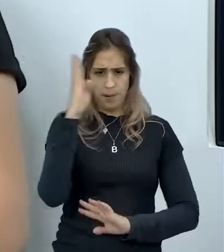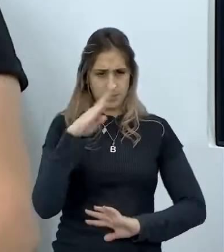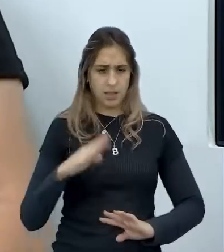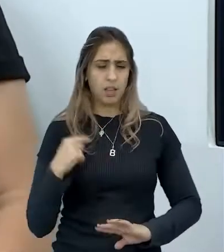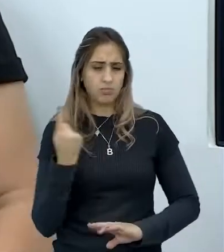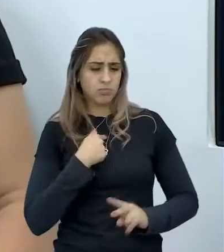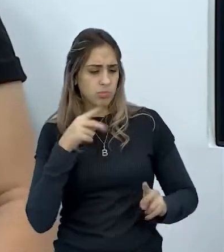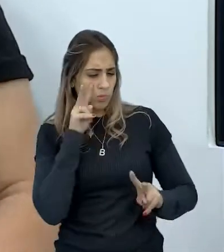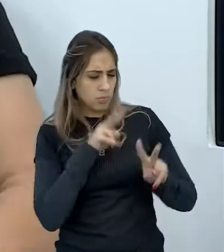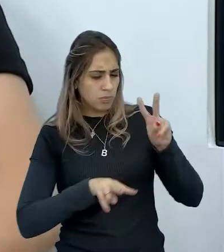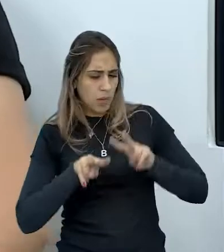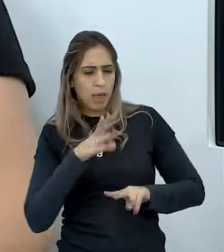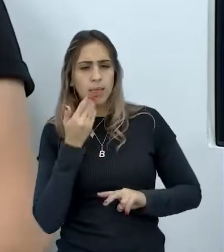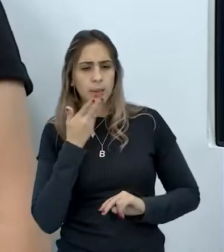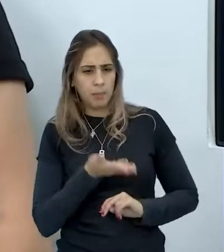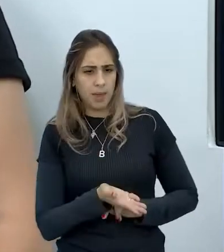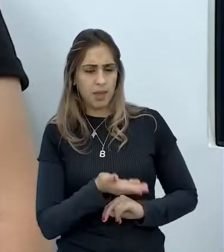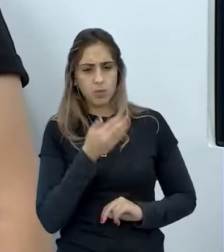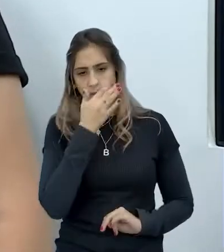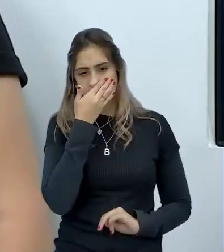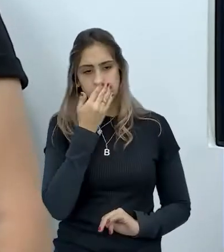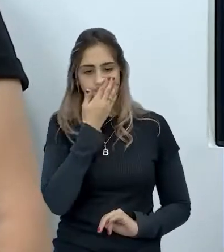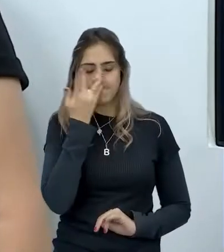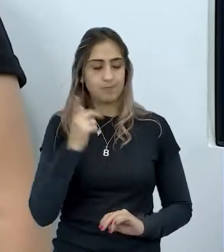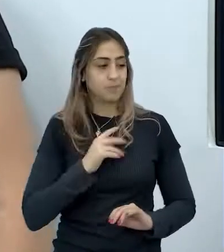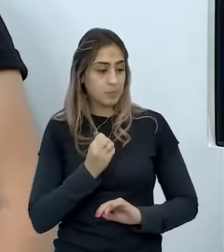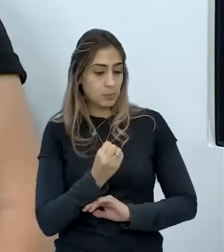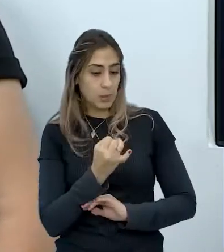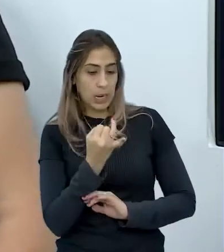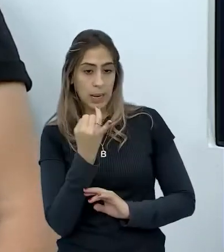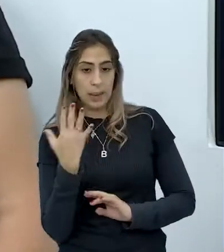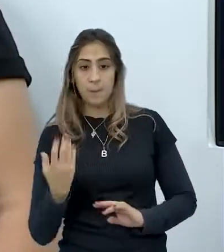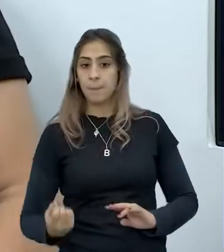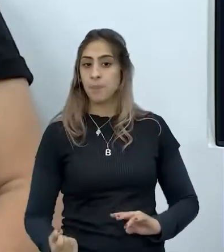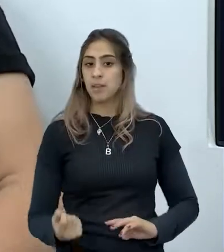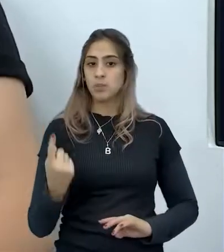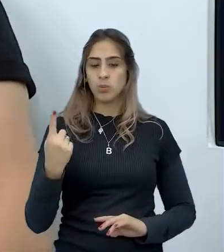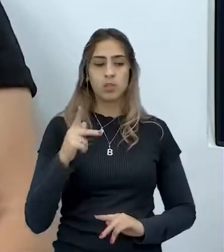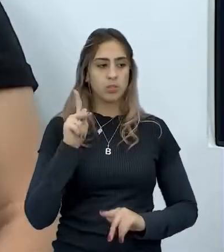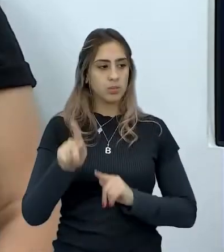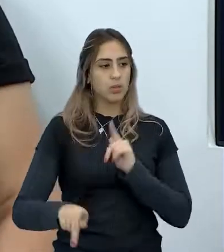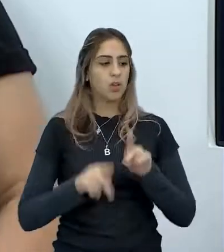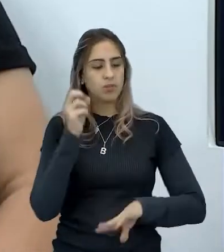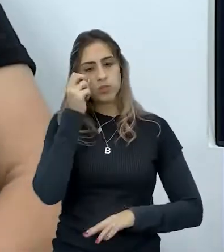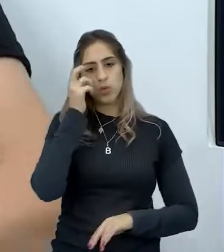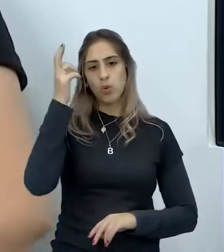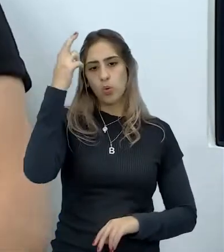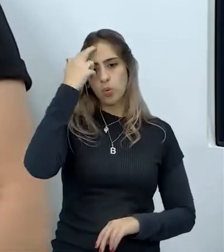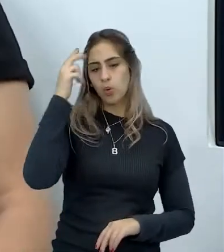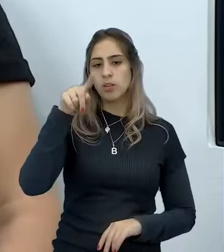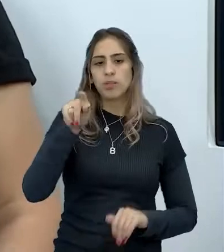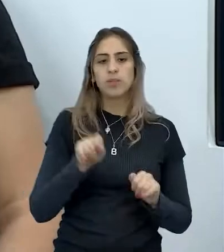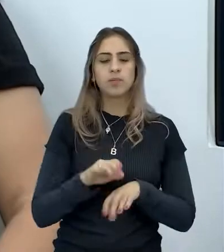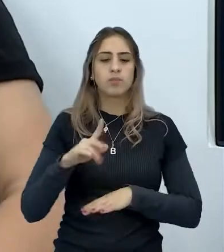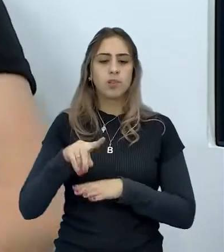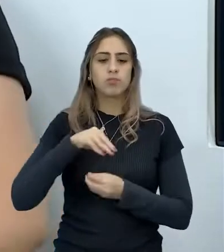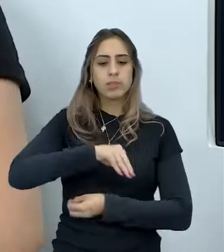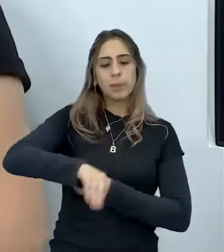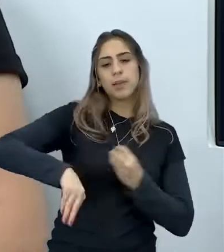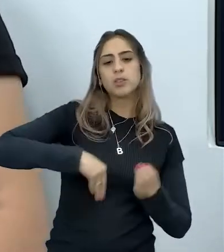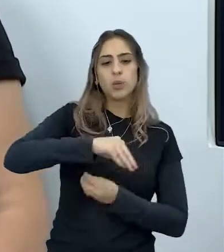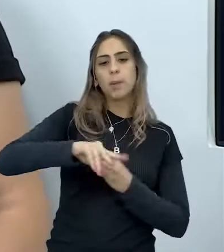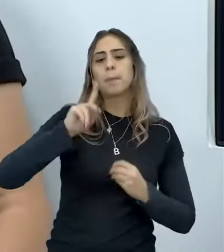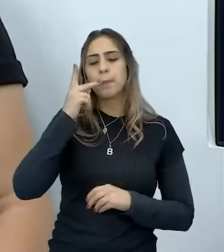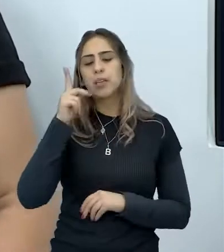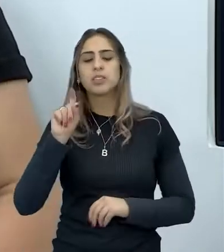gente observa pelos alimentos, tá uma quantidade absurda de povos e de culturas que foram se mesclando pra gente ser